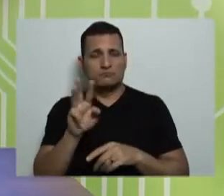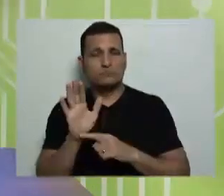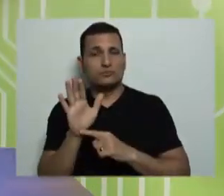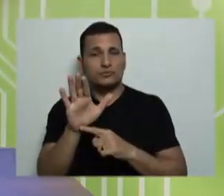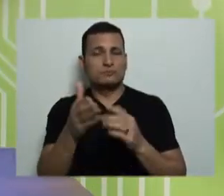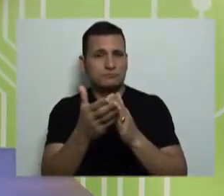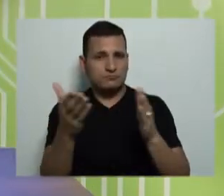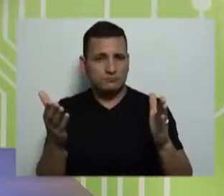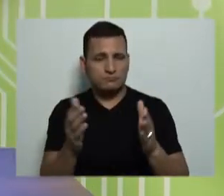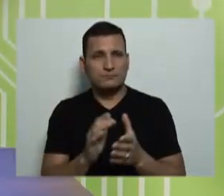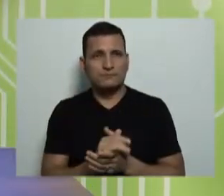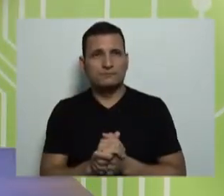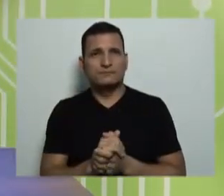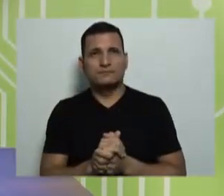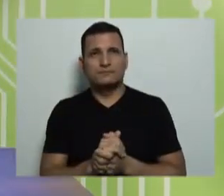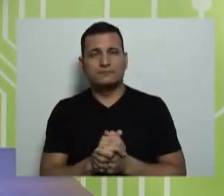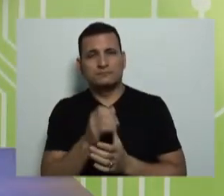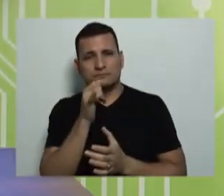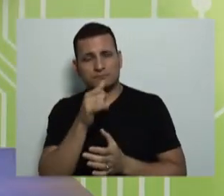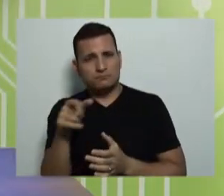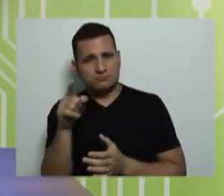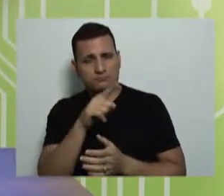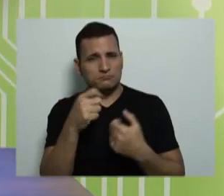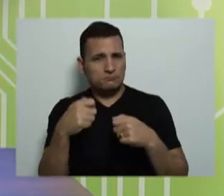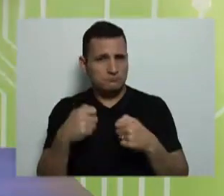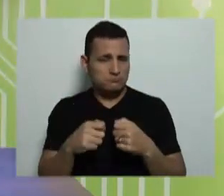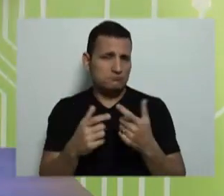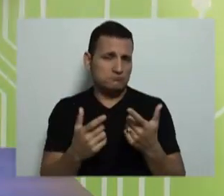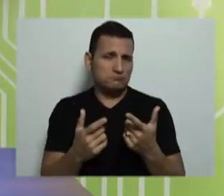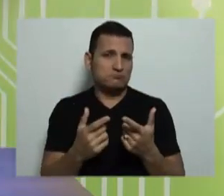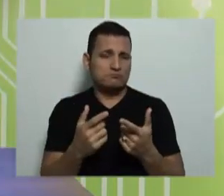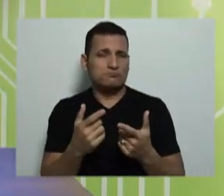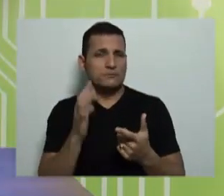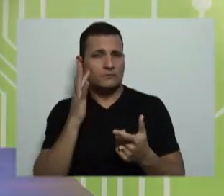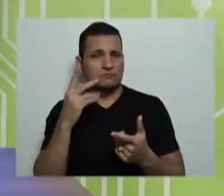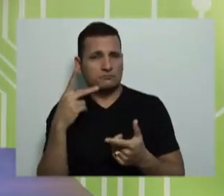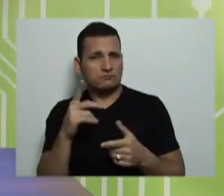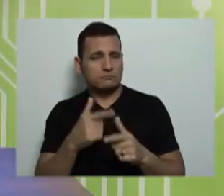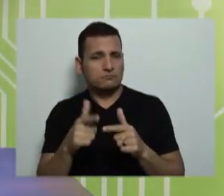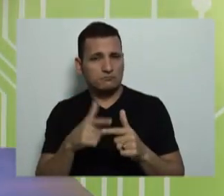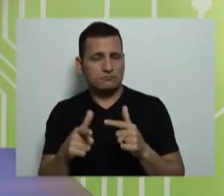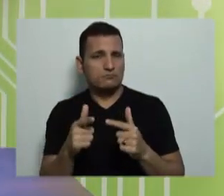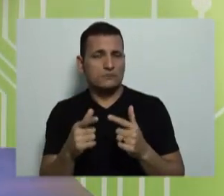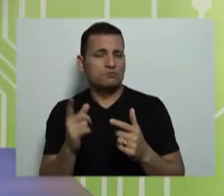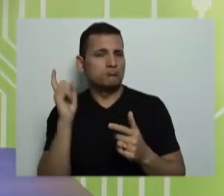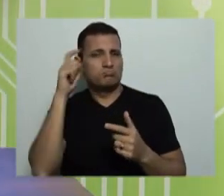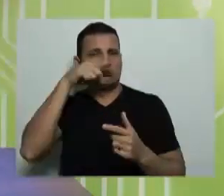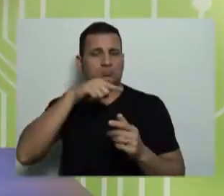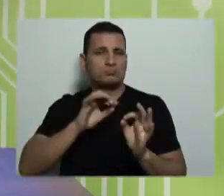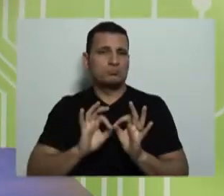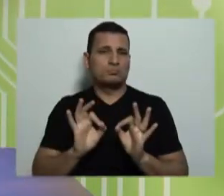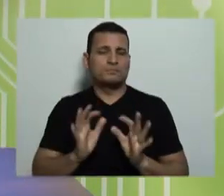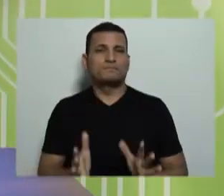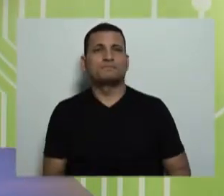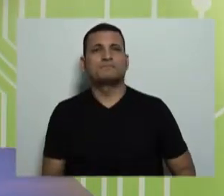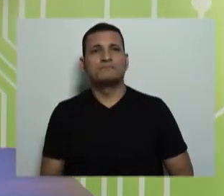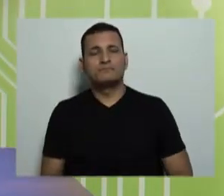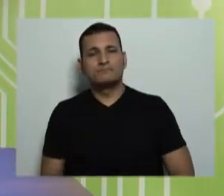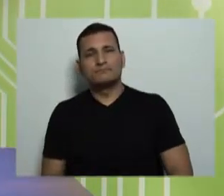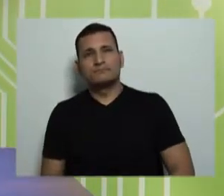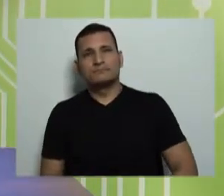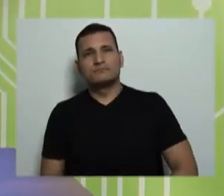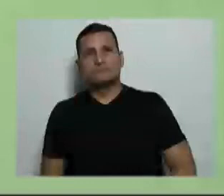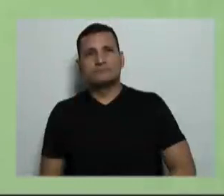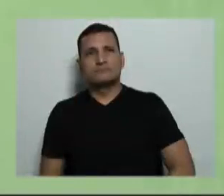que você, quando precisar e estiver aí sozinho, precisando resolver seu problema, não tenha dificuldade. Vamos lá